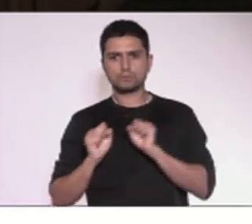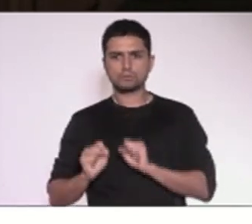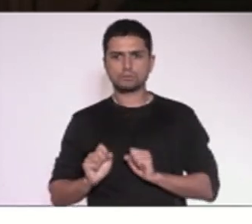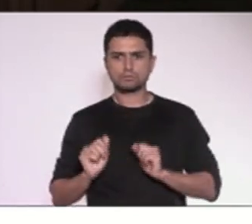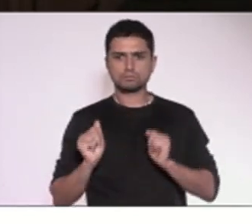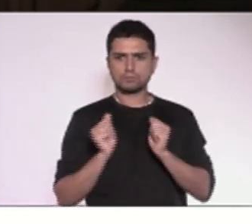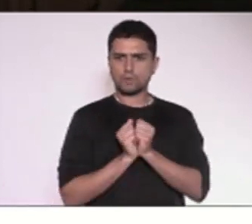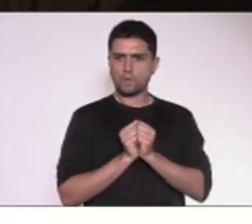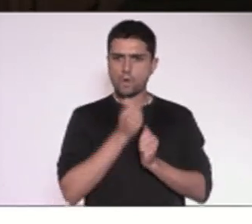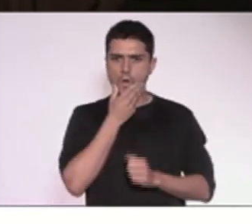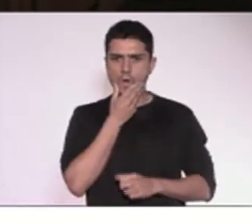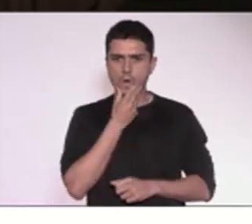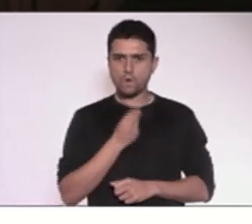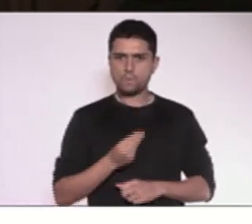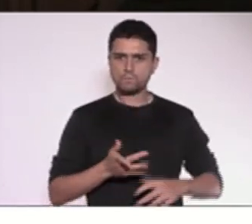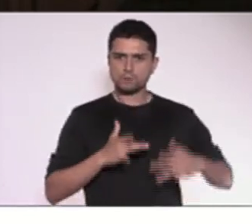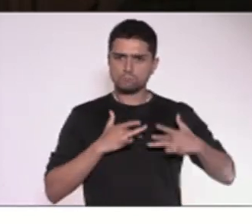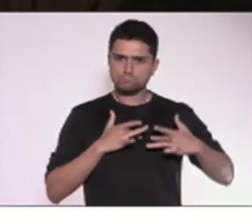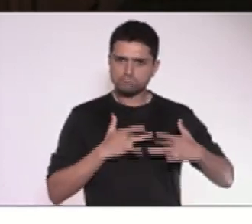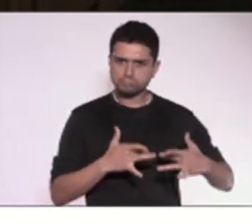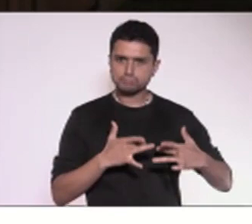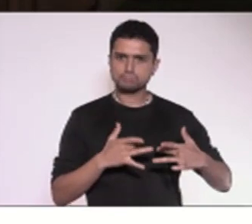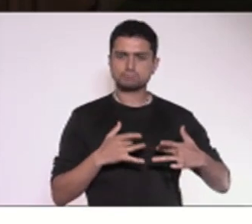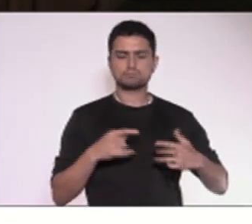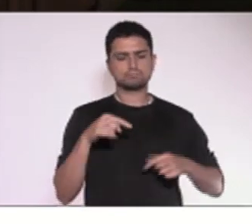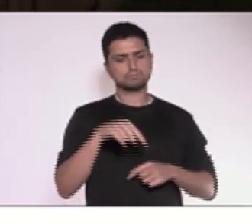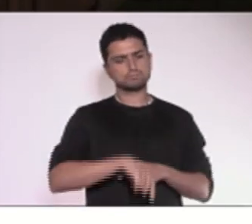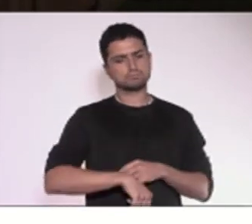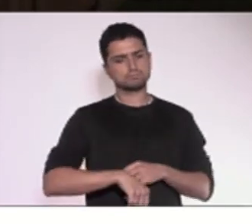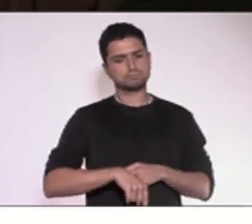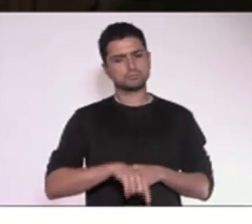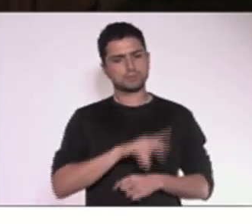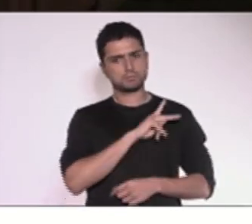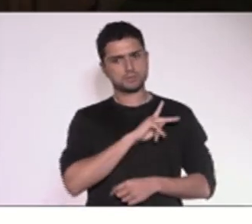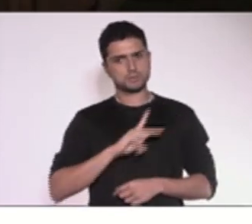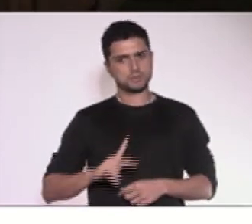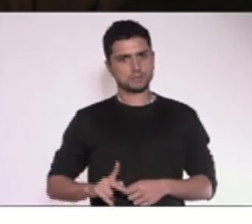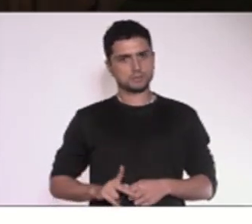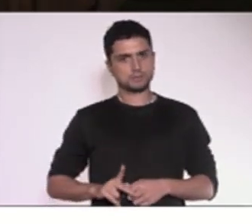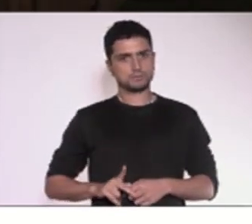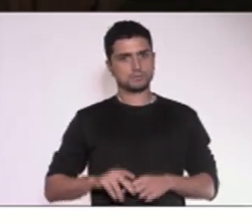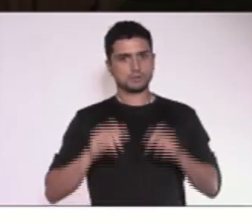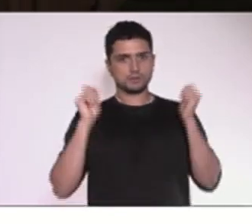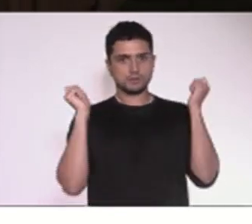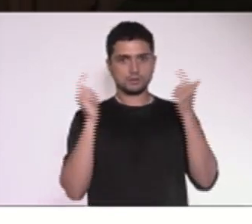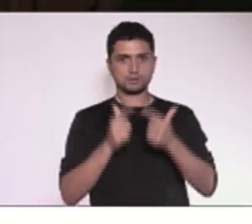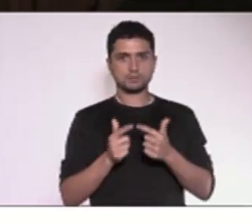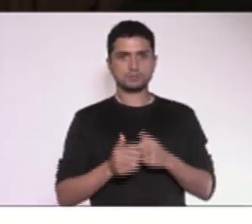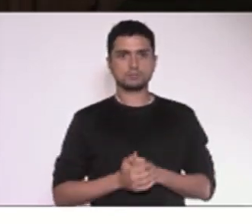mediu esforços a Assembleia Legislativa para encaminhar ao governo do Estado